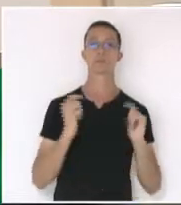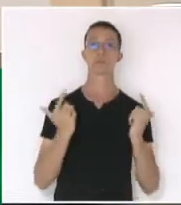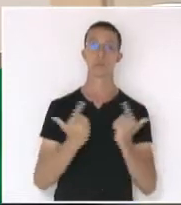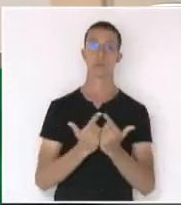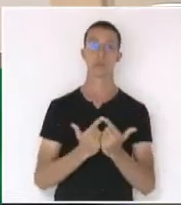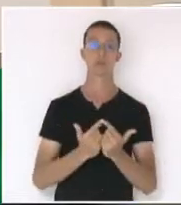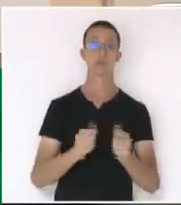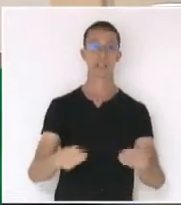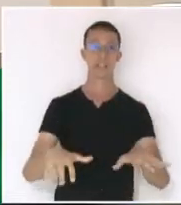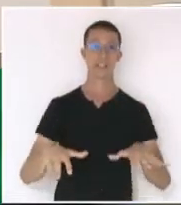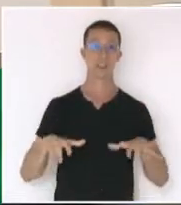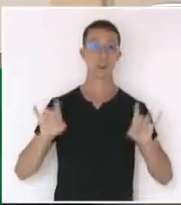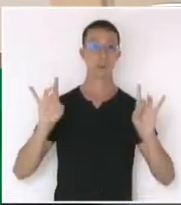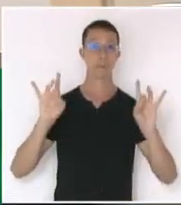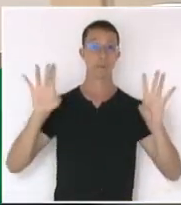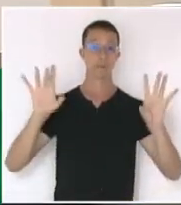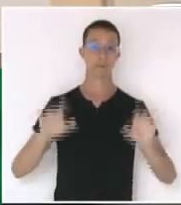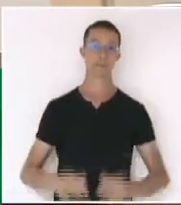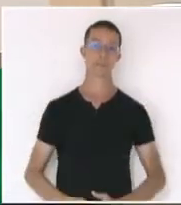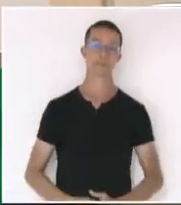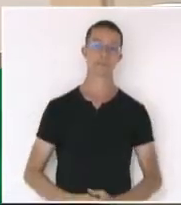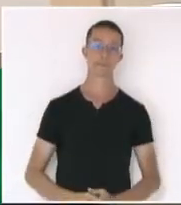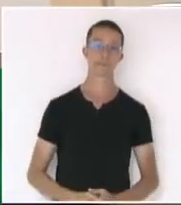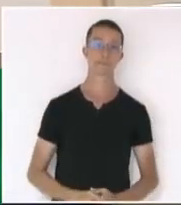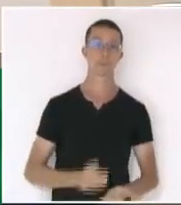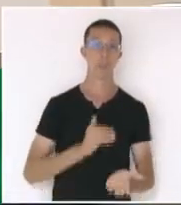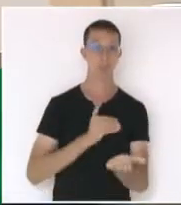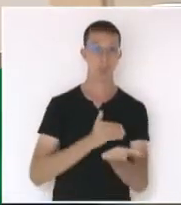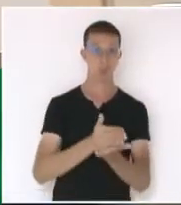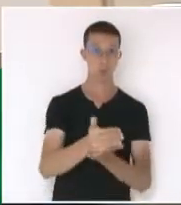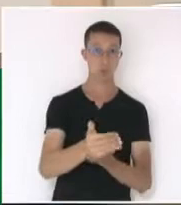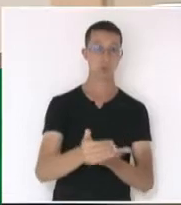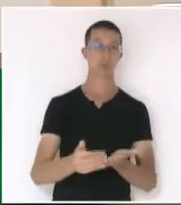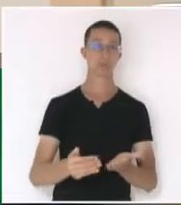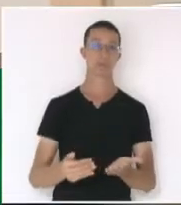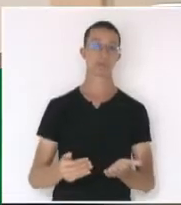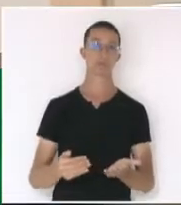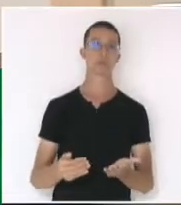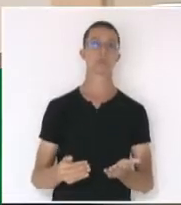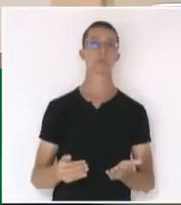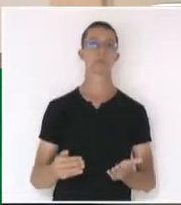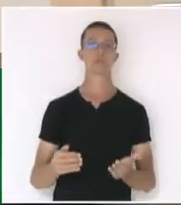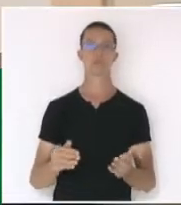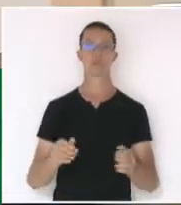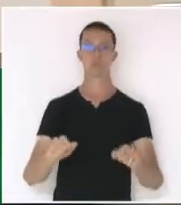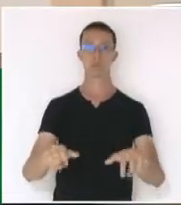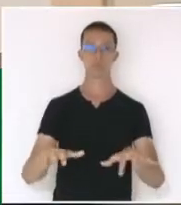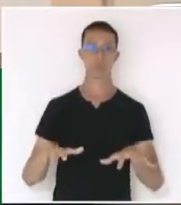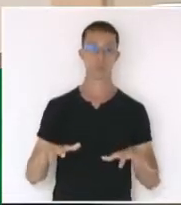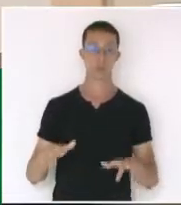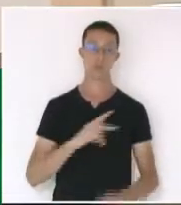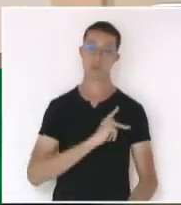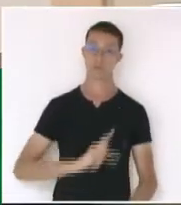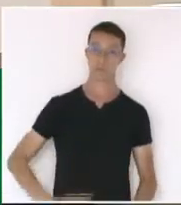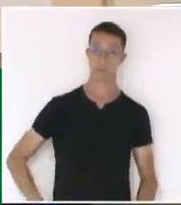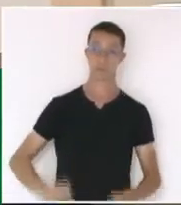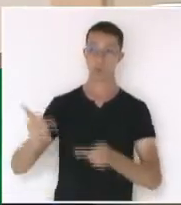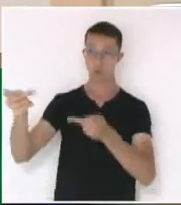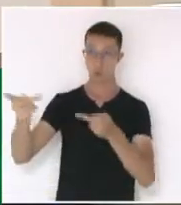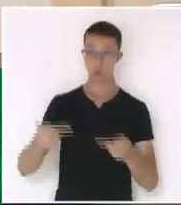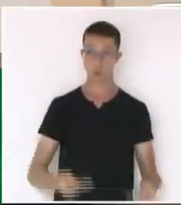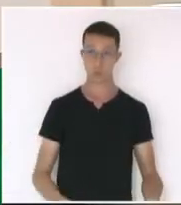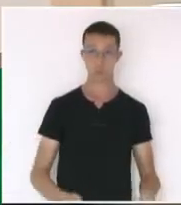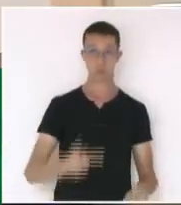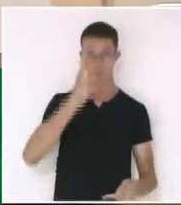especial dando início à solenidade o senhor presidente convidou as seguintes